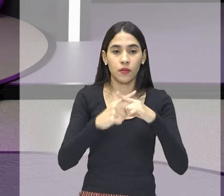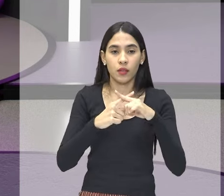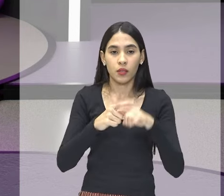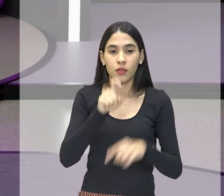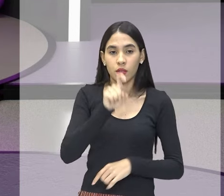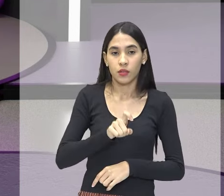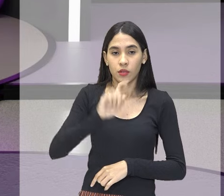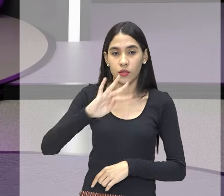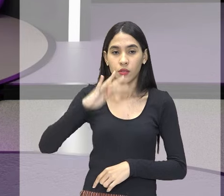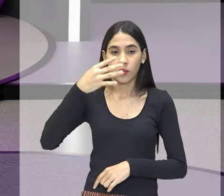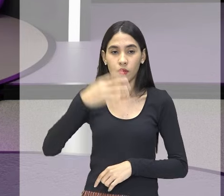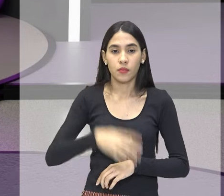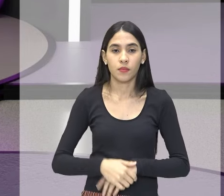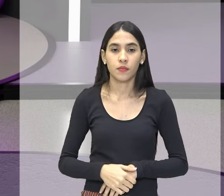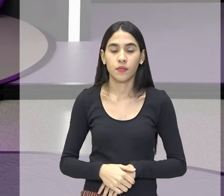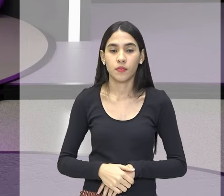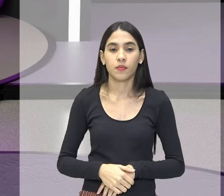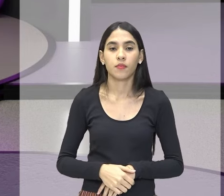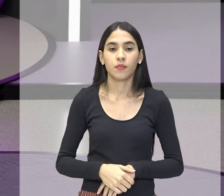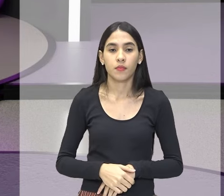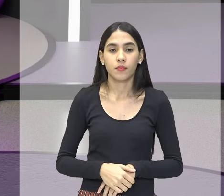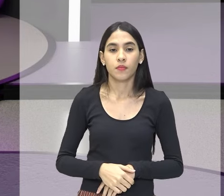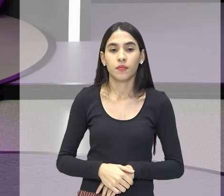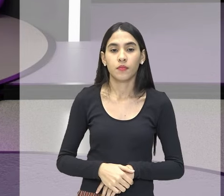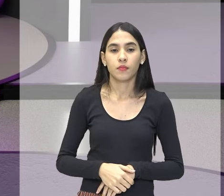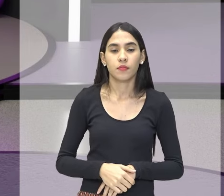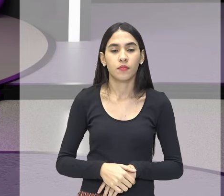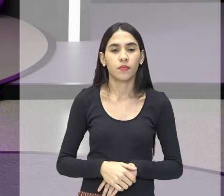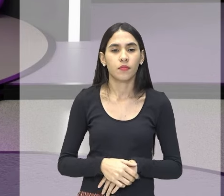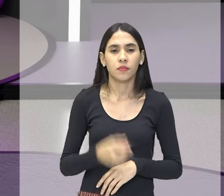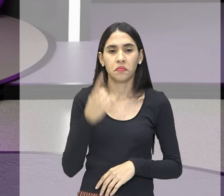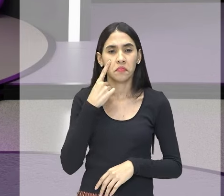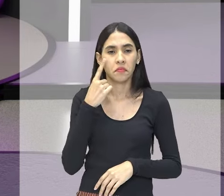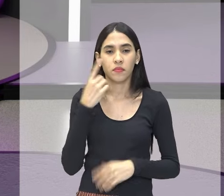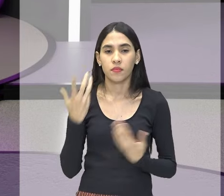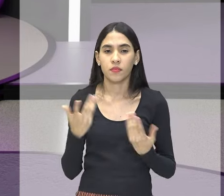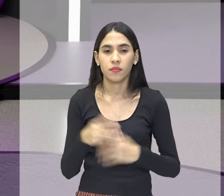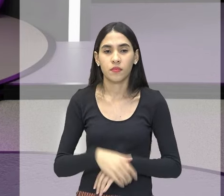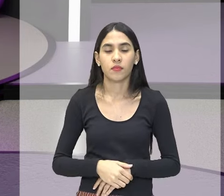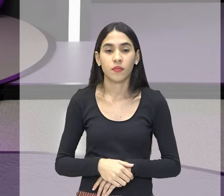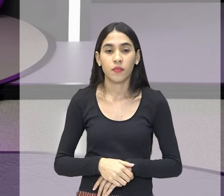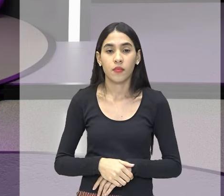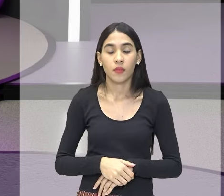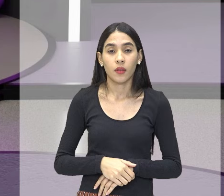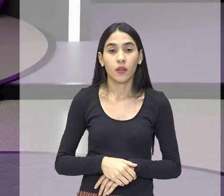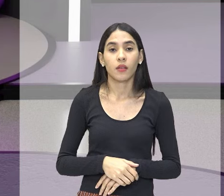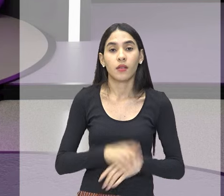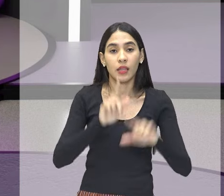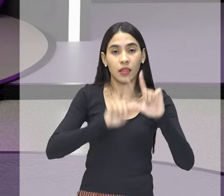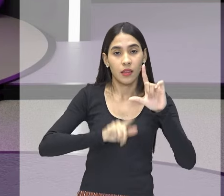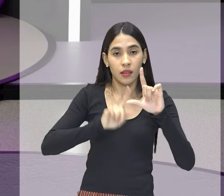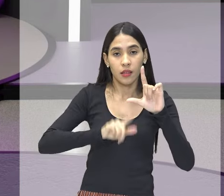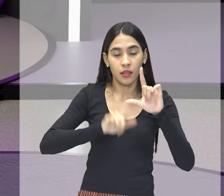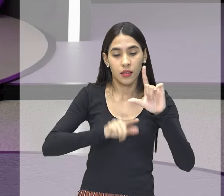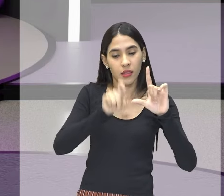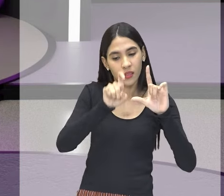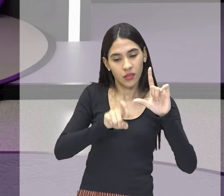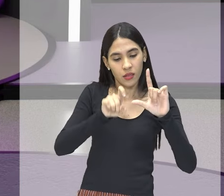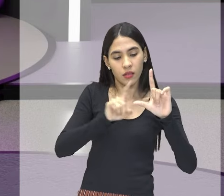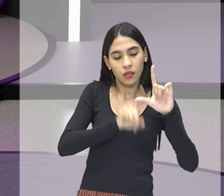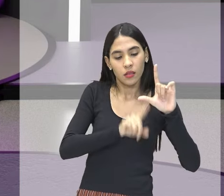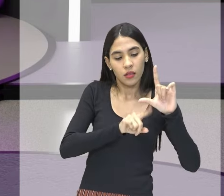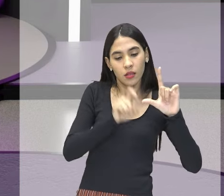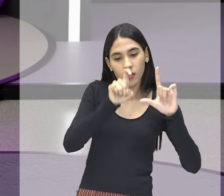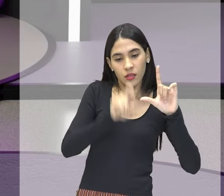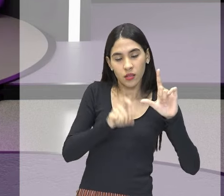x elevado a 4. O que é que a gente observa? A parte literal ali, que é a letra, a